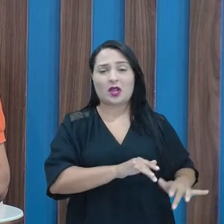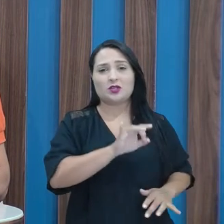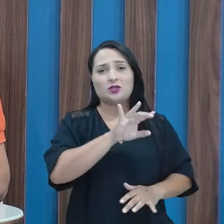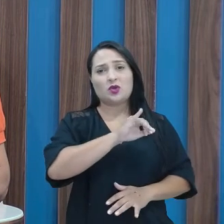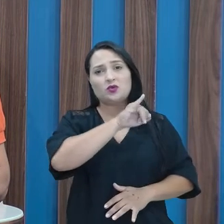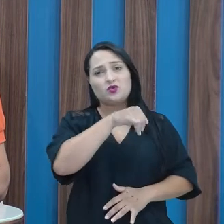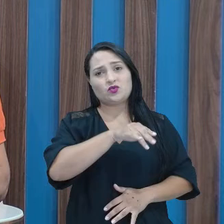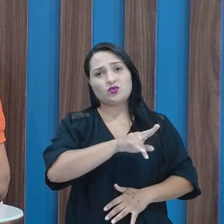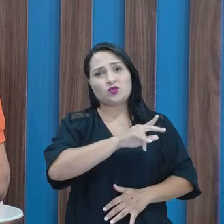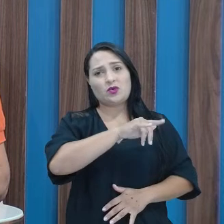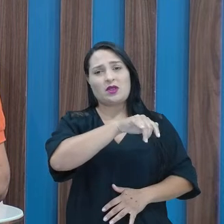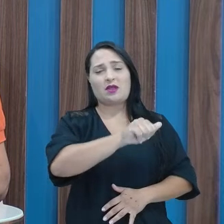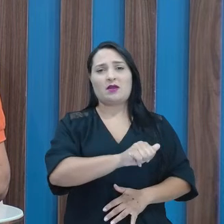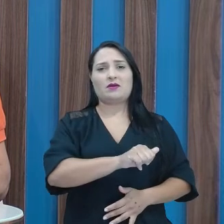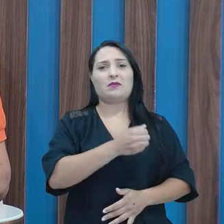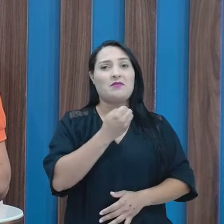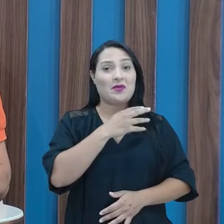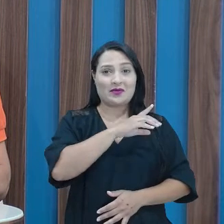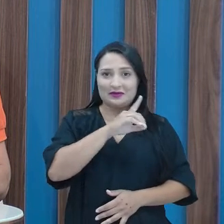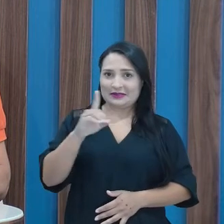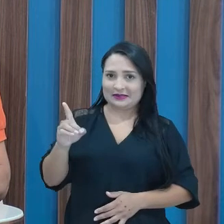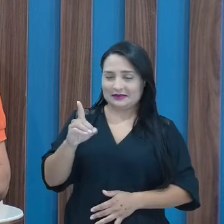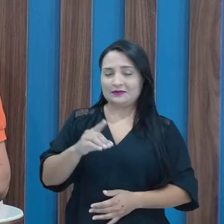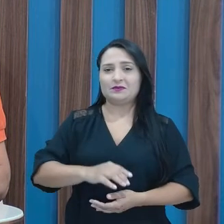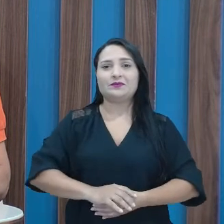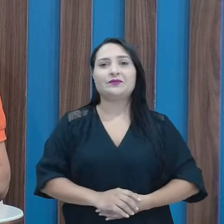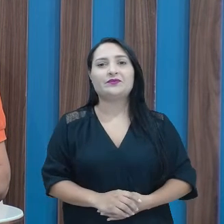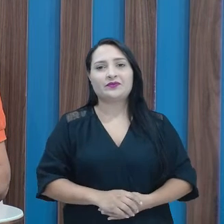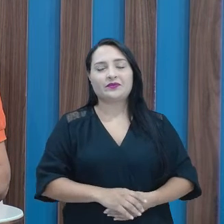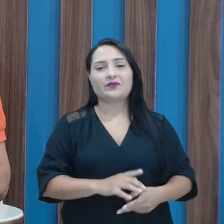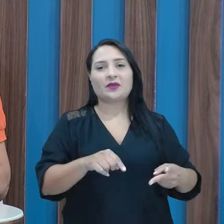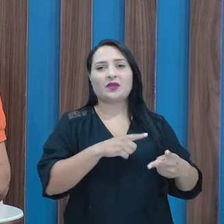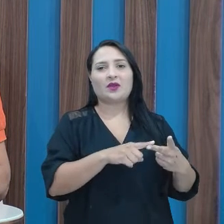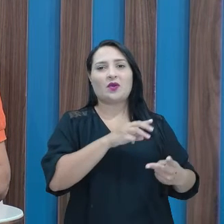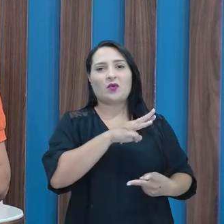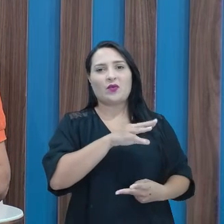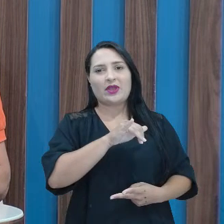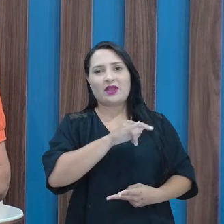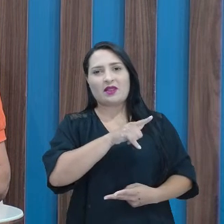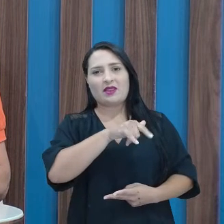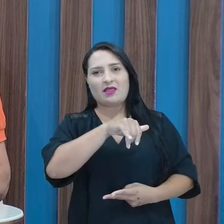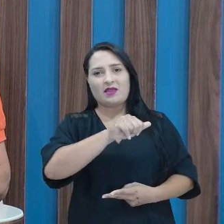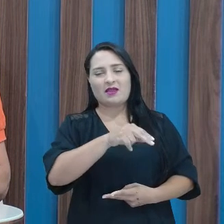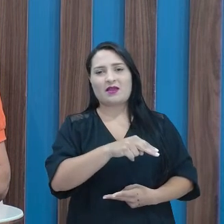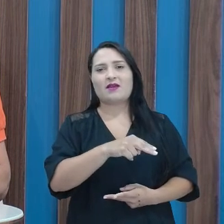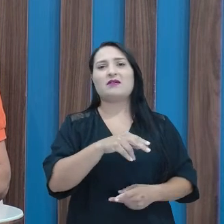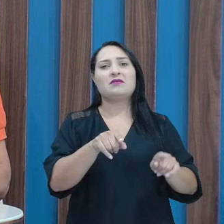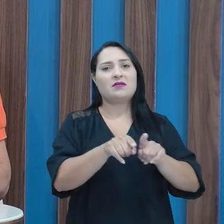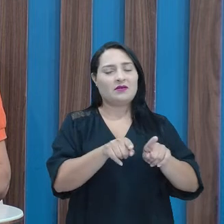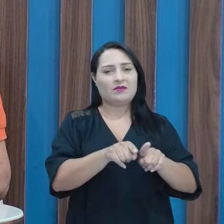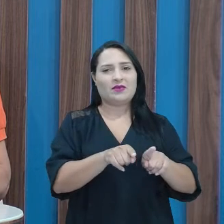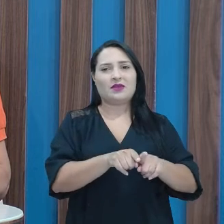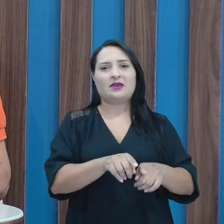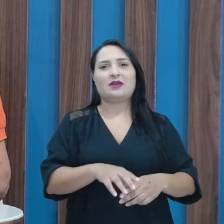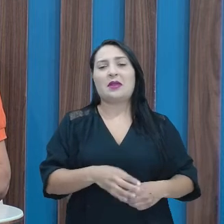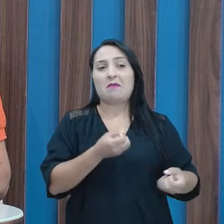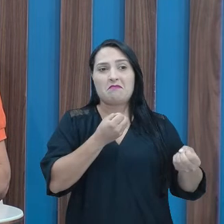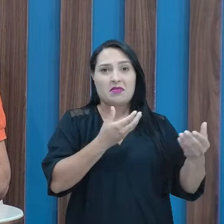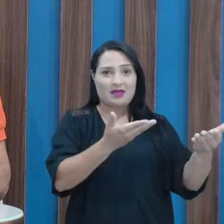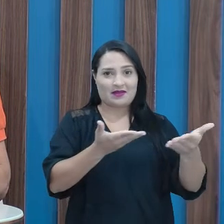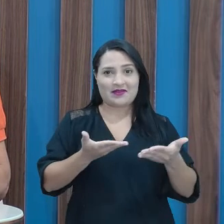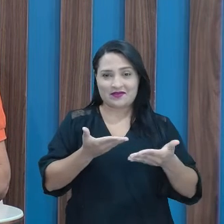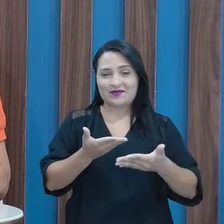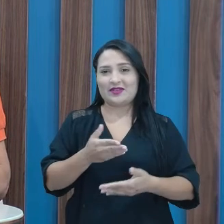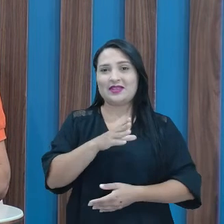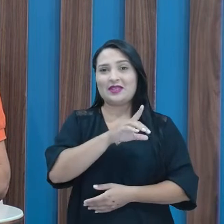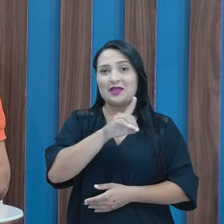Bom dia, Júlia. William também, bom dia, William. Sejam bem-vindos aqui